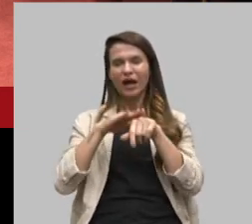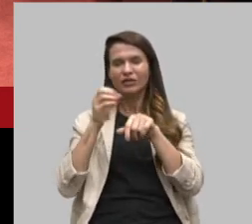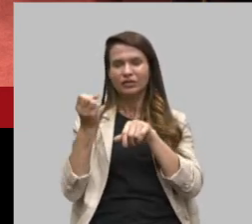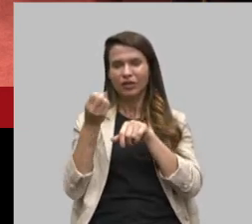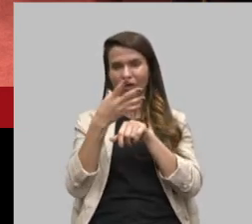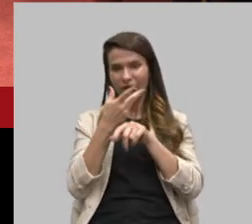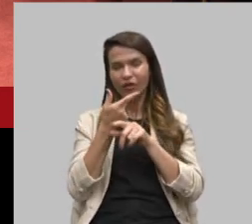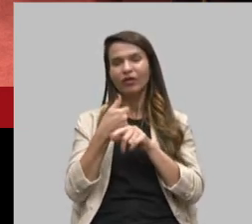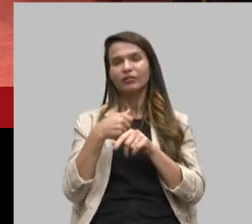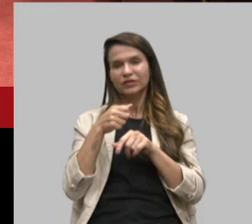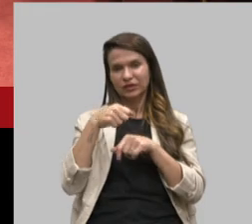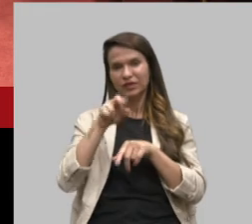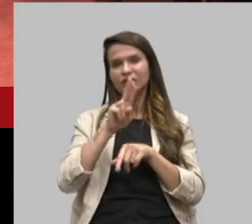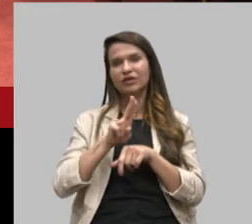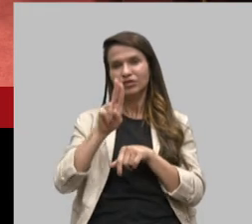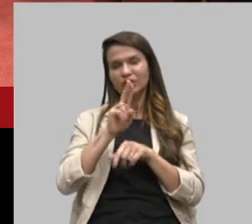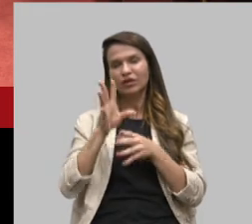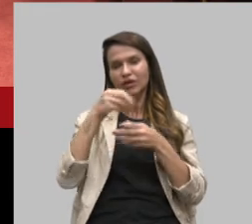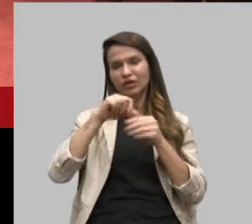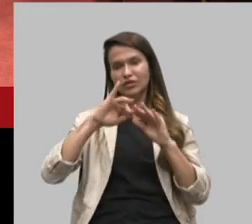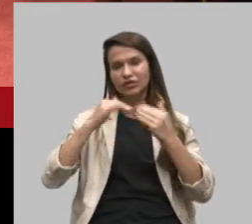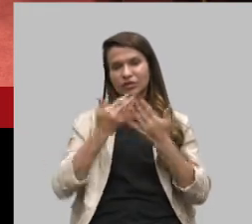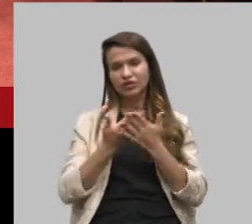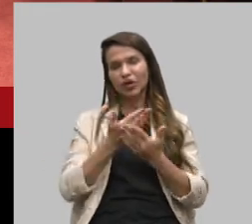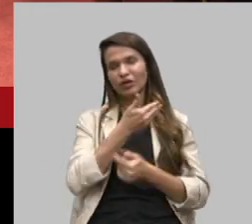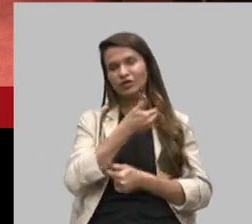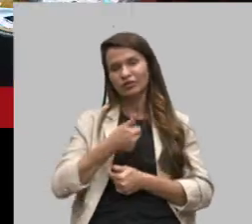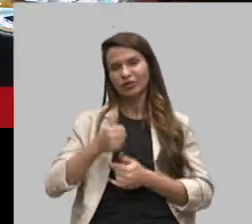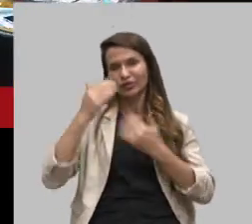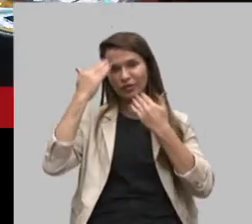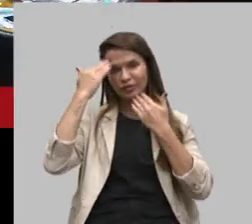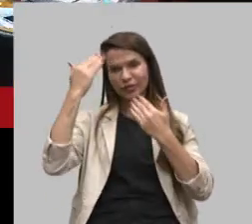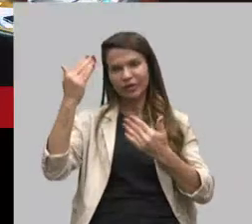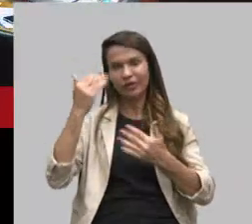utilizados em nossas escolas públicas Muito obrigado